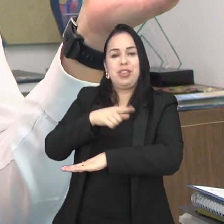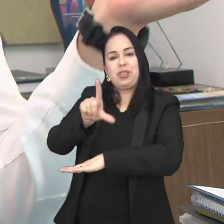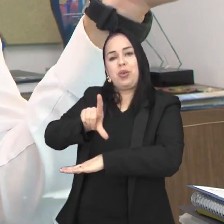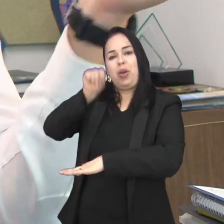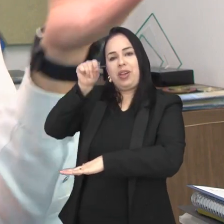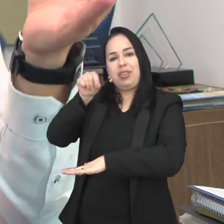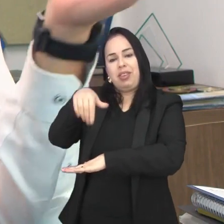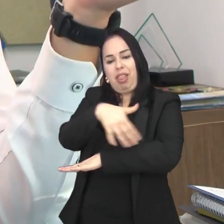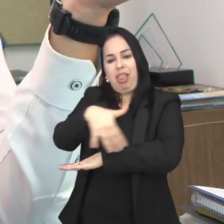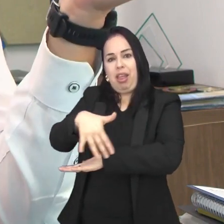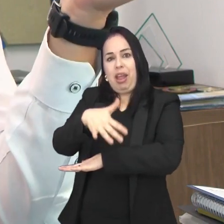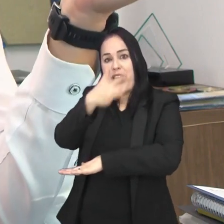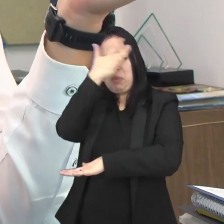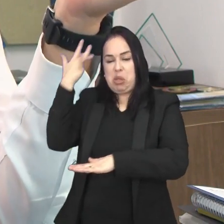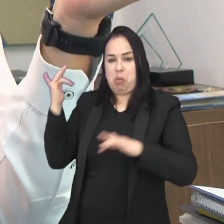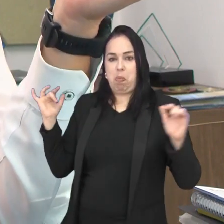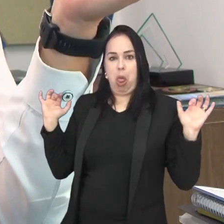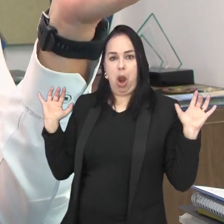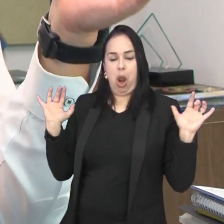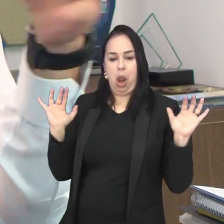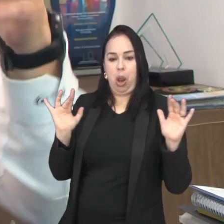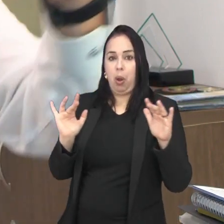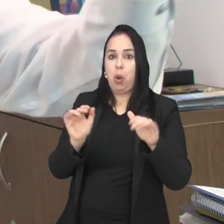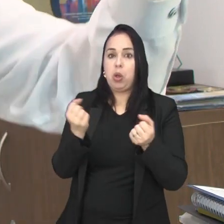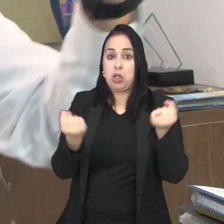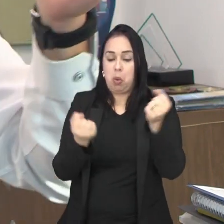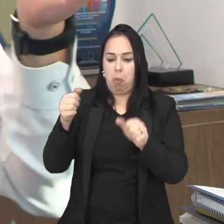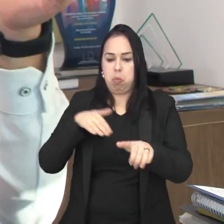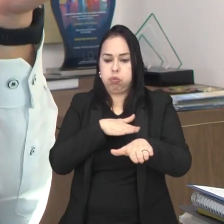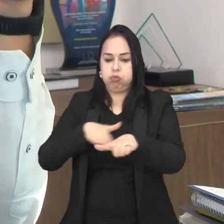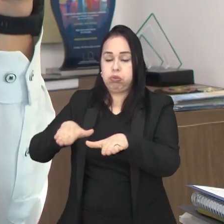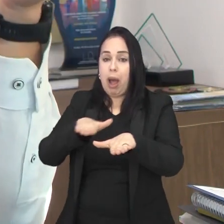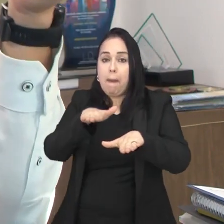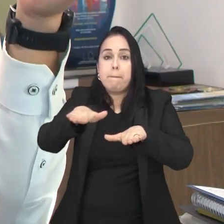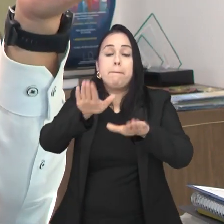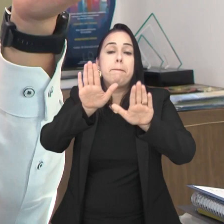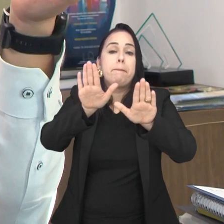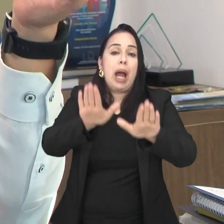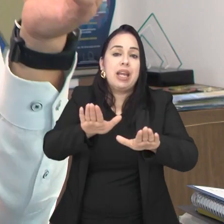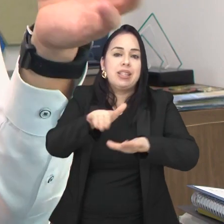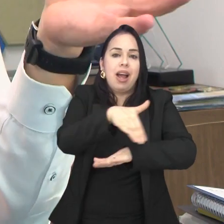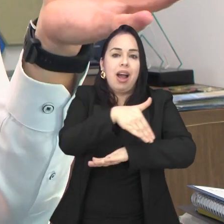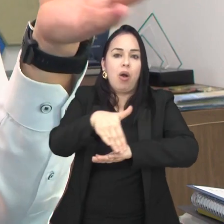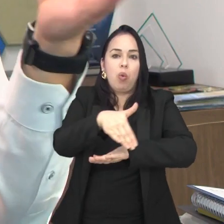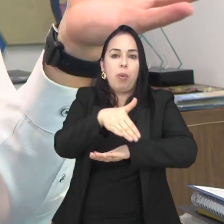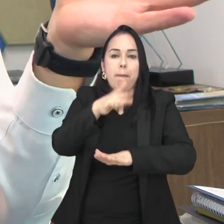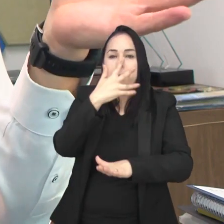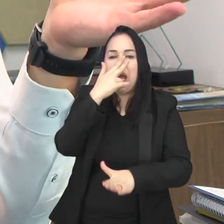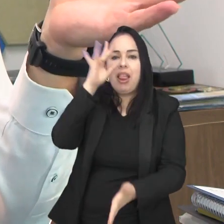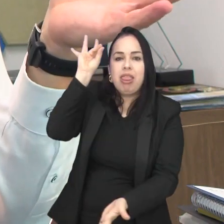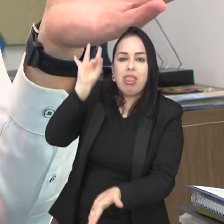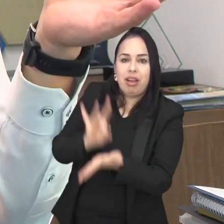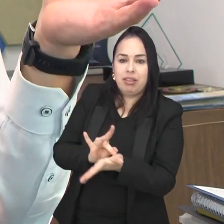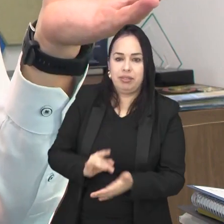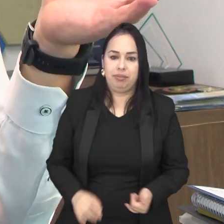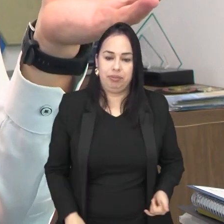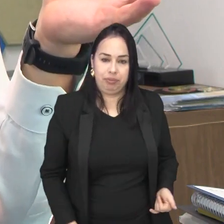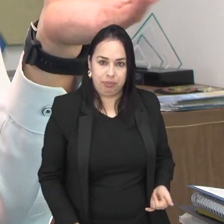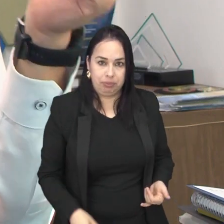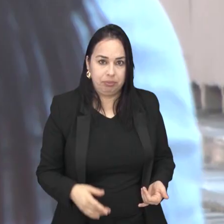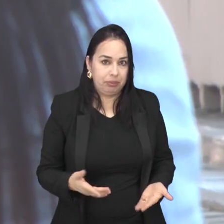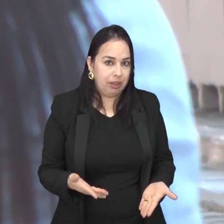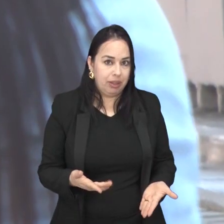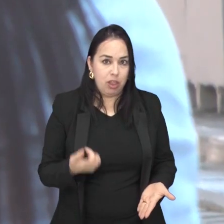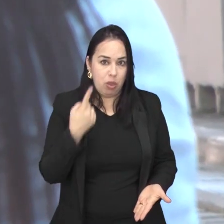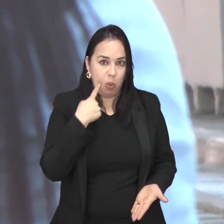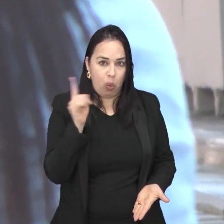gente optou por ser numa rua de grande movimento, poderia ser qualquer outra rua, mas acabou sendo na Rua